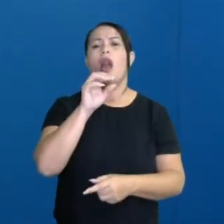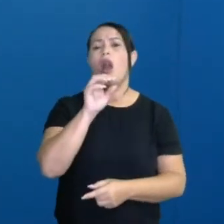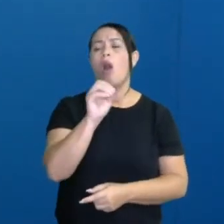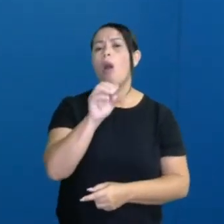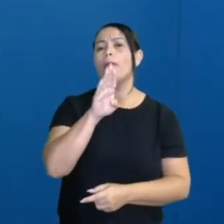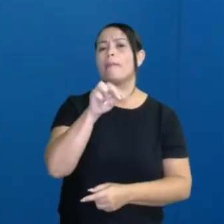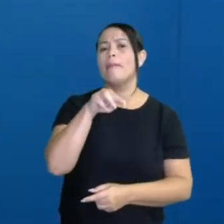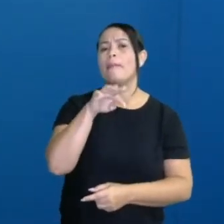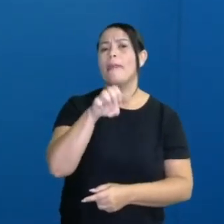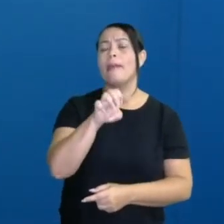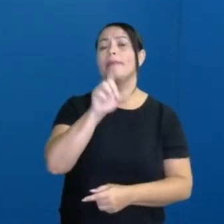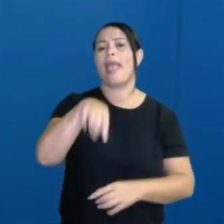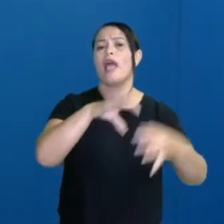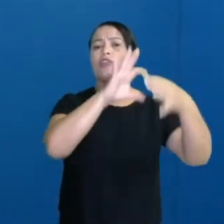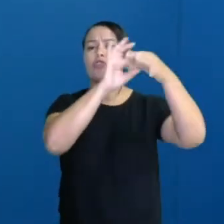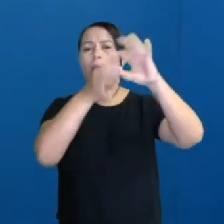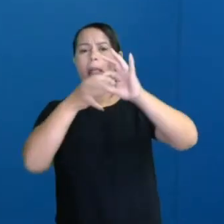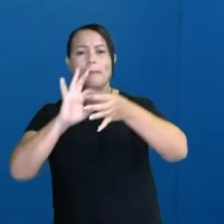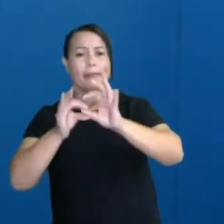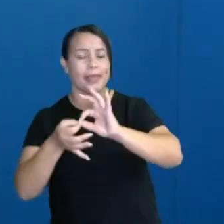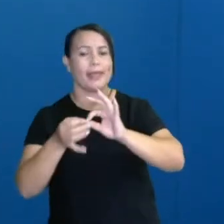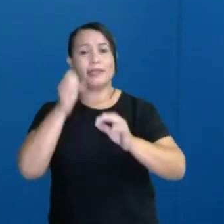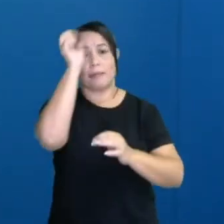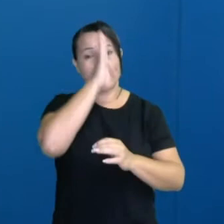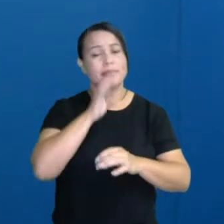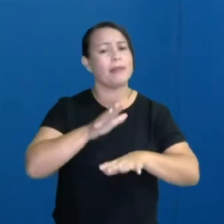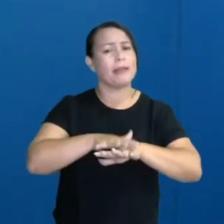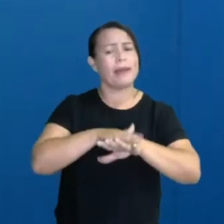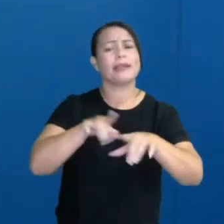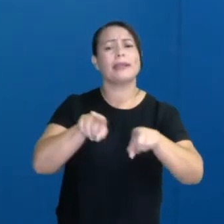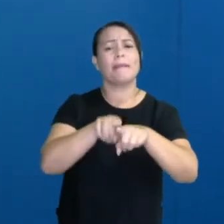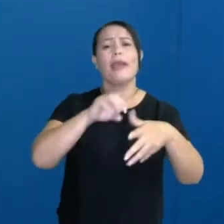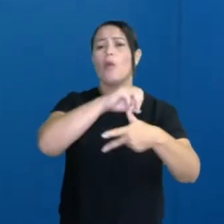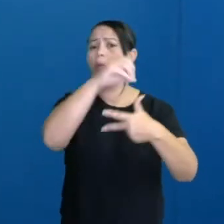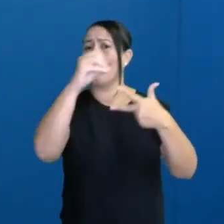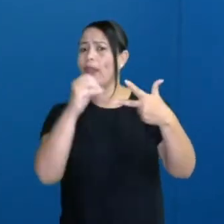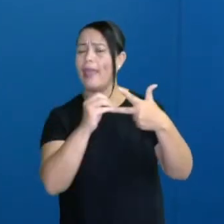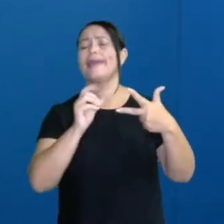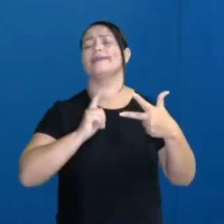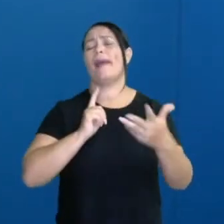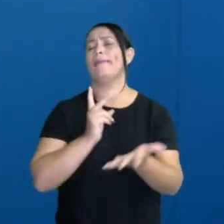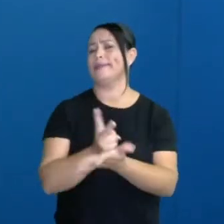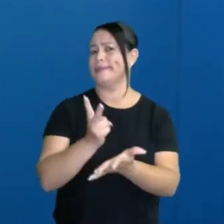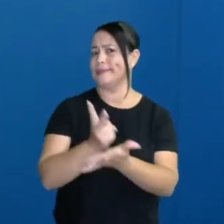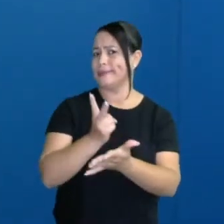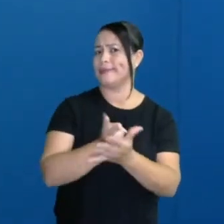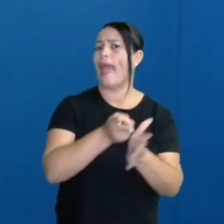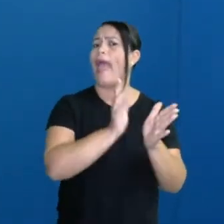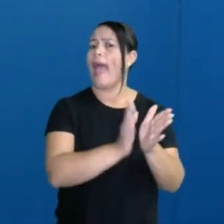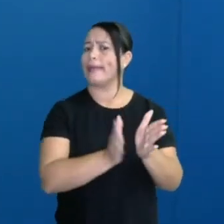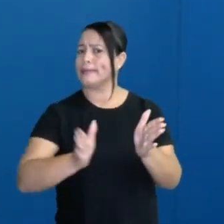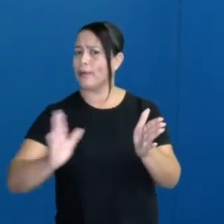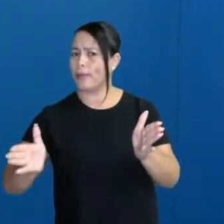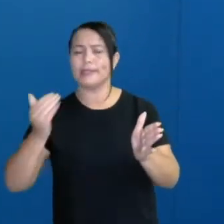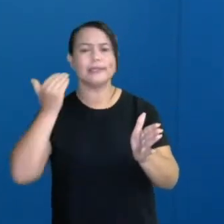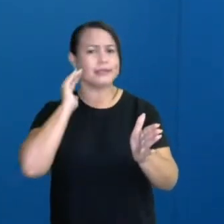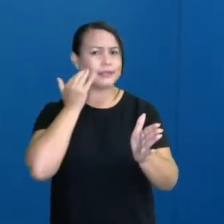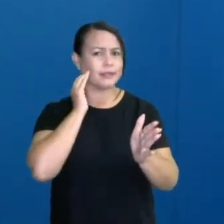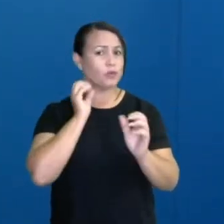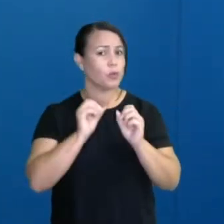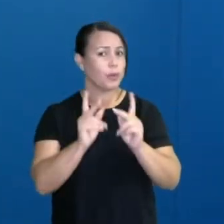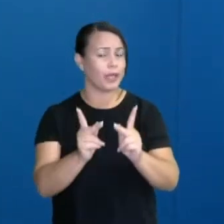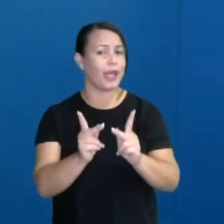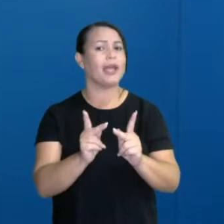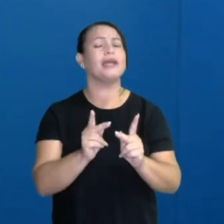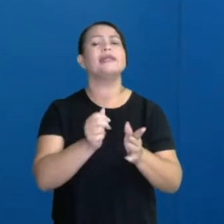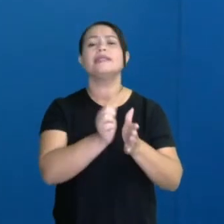nossas Olimpíadas Brasileiras de Matemática, o Enem. Então, sempre tem essas questões de sequência, tá ok?